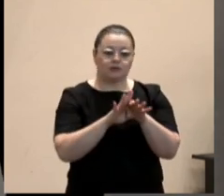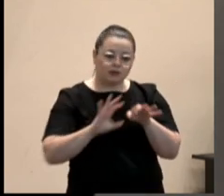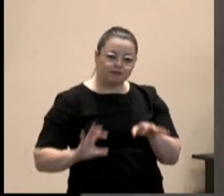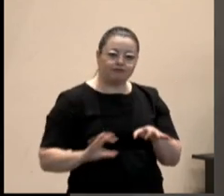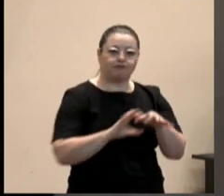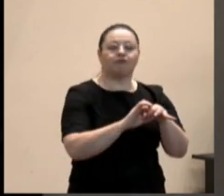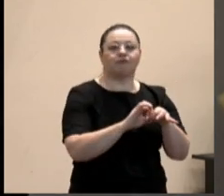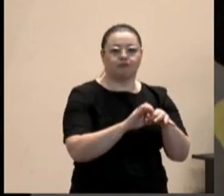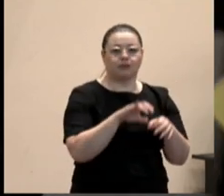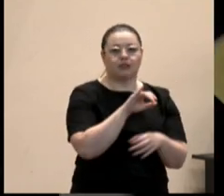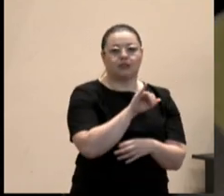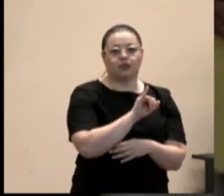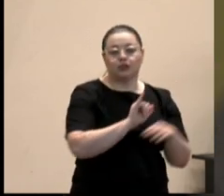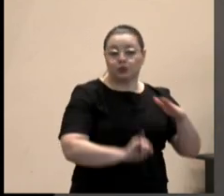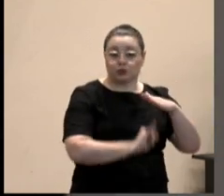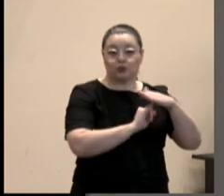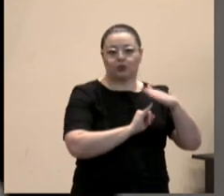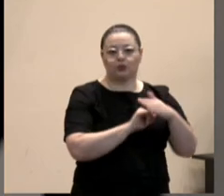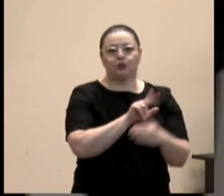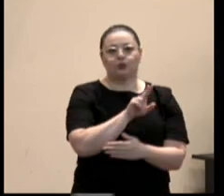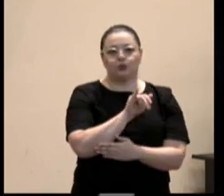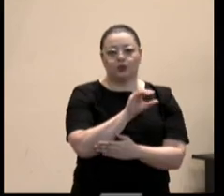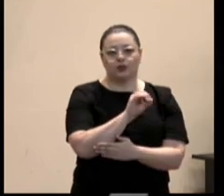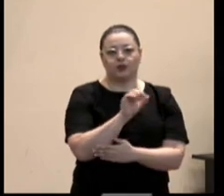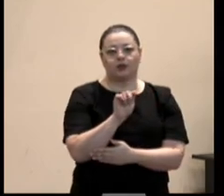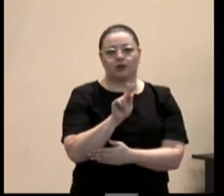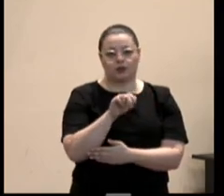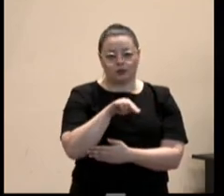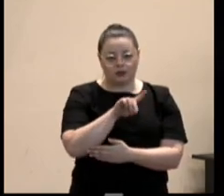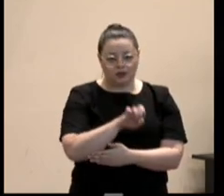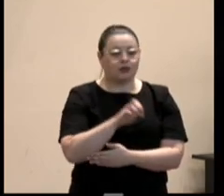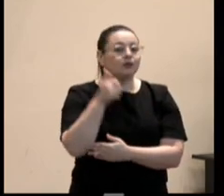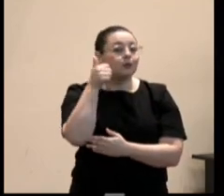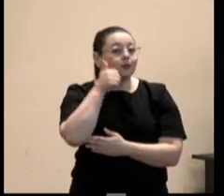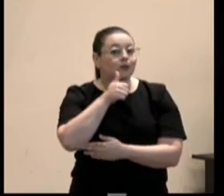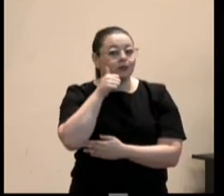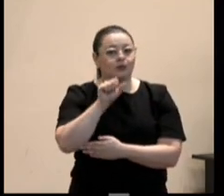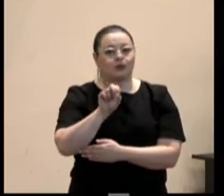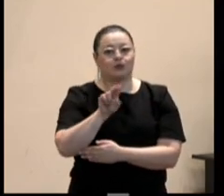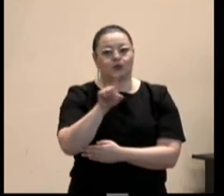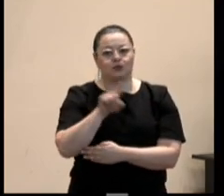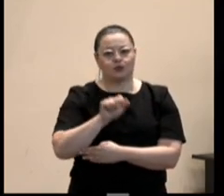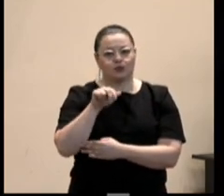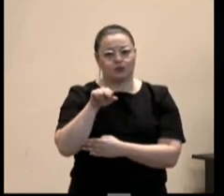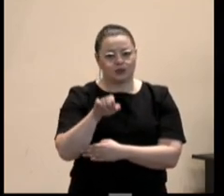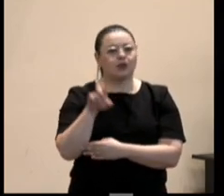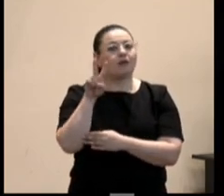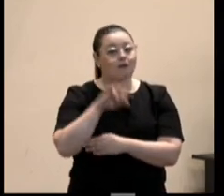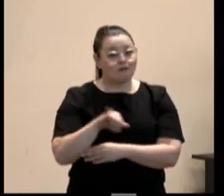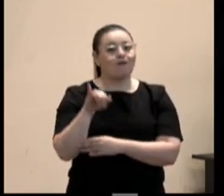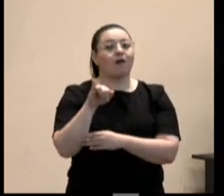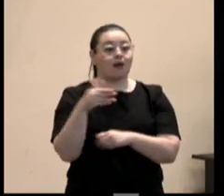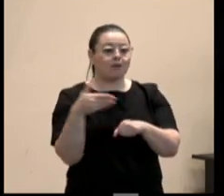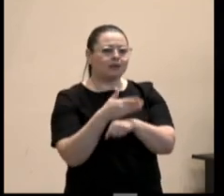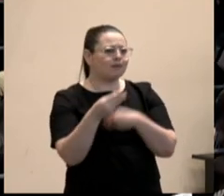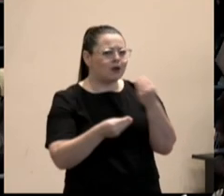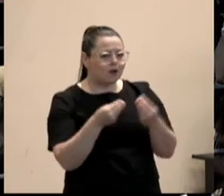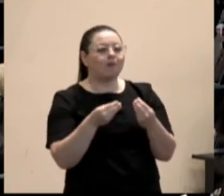Universidade Federal de Rio Grande, senhora Suzane da Rocha Vieira Gonçalves, que fará a participação de forma remota.